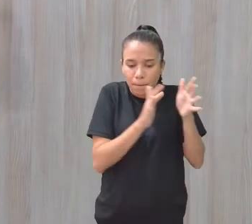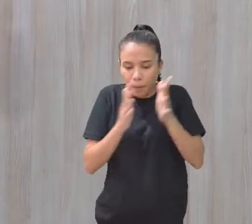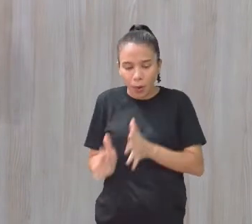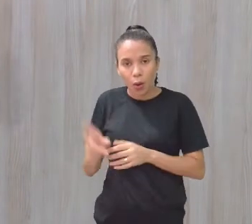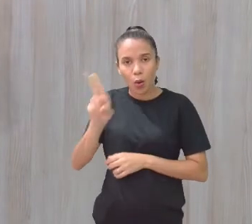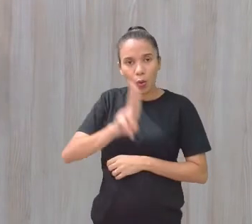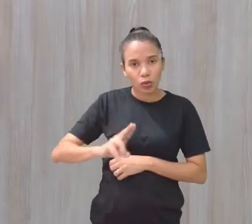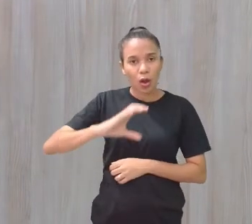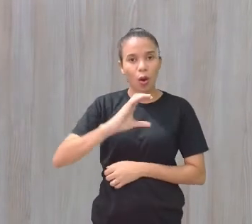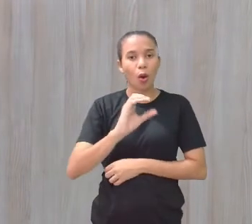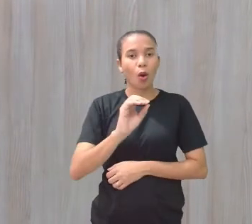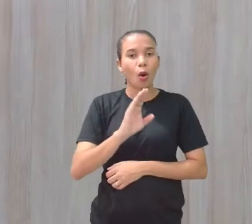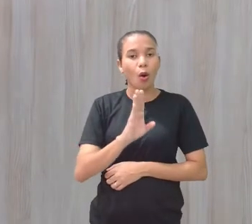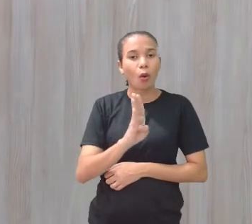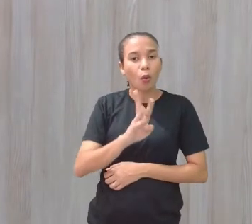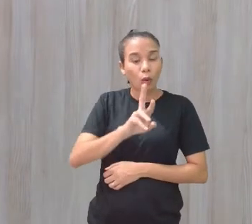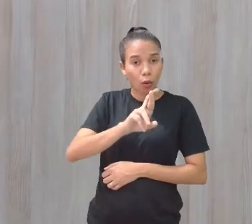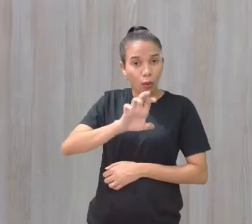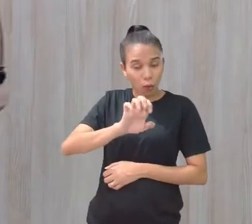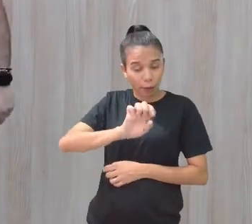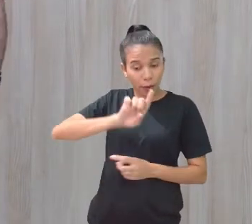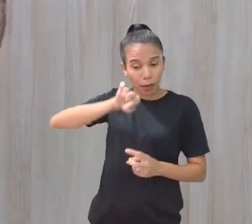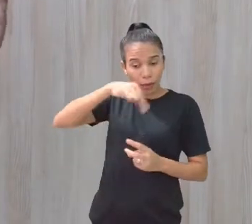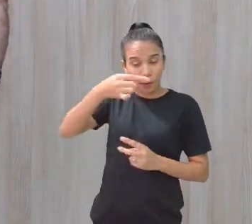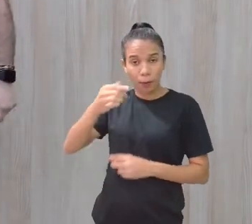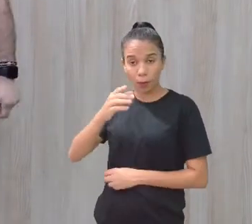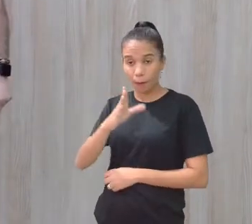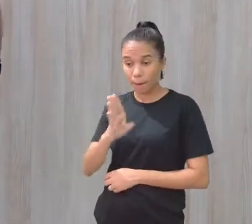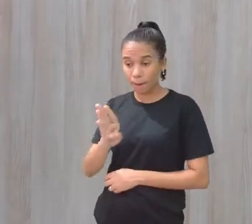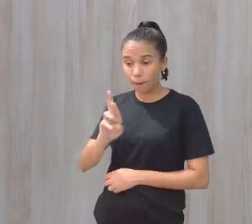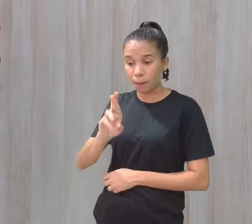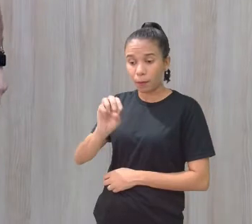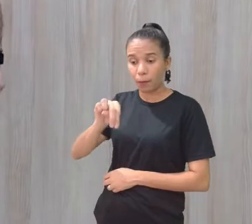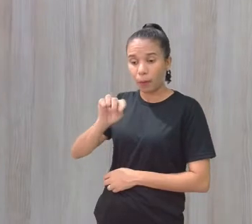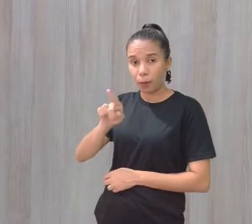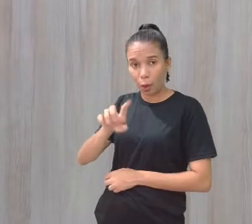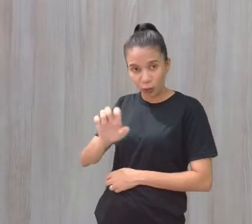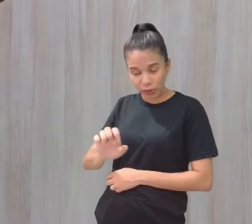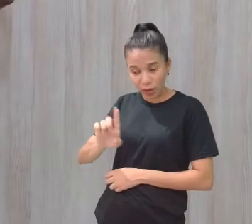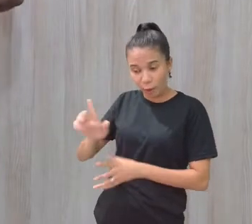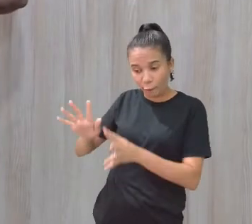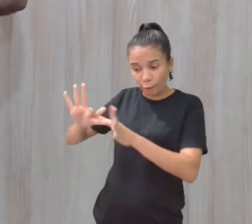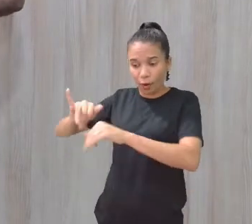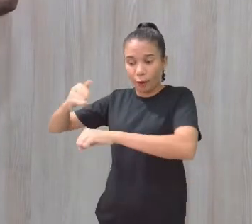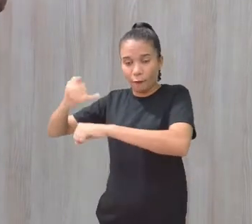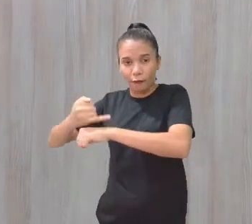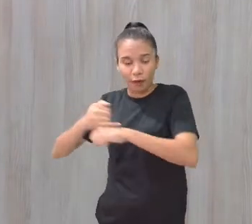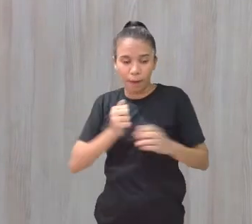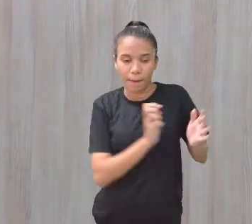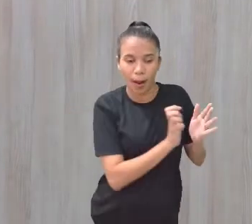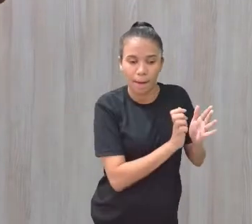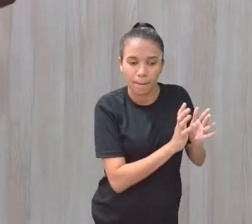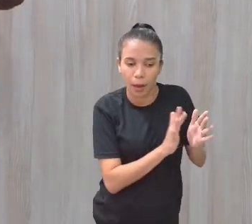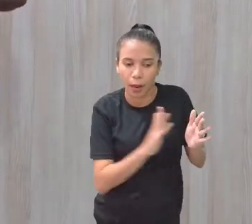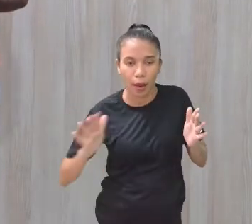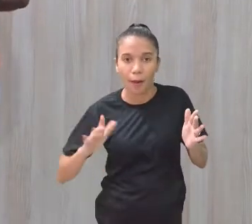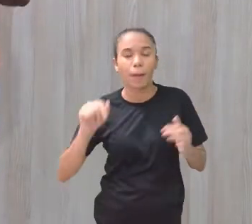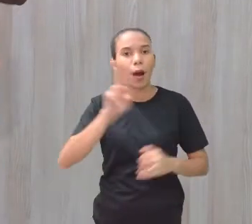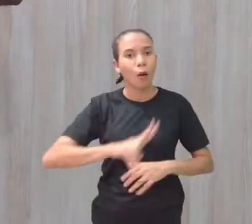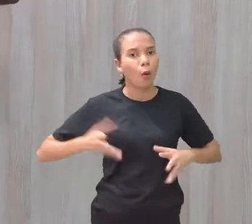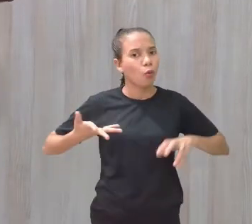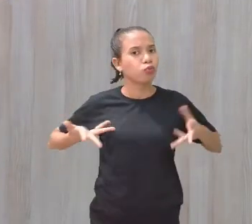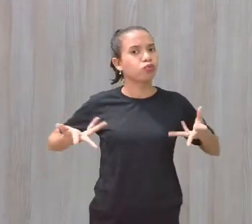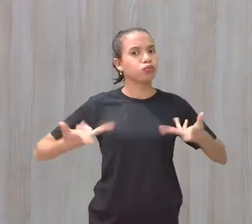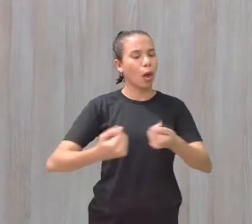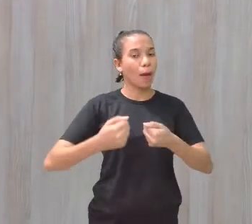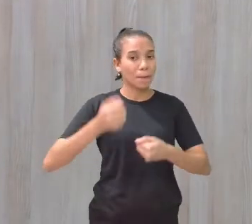o cobre, depois o bronze e por fim o ferro. Mas dominar a produção do ferro era muito importante, porque imagine você